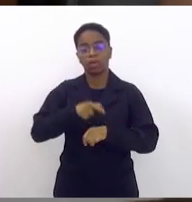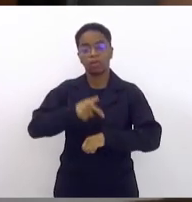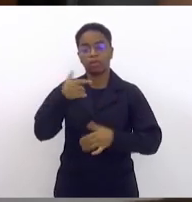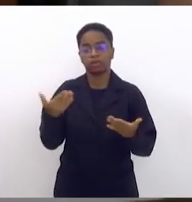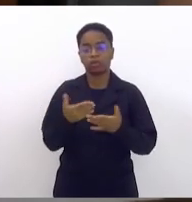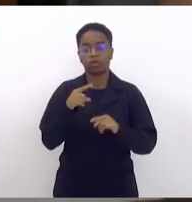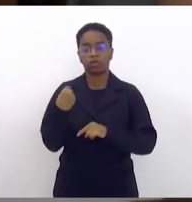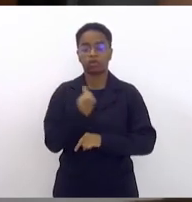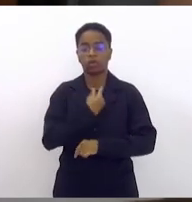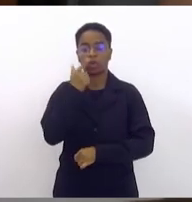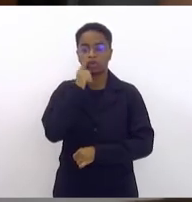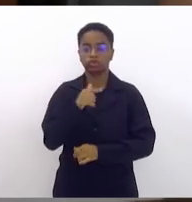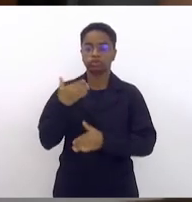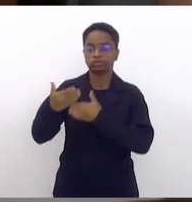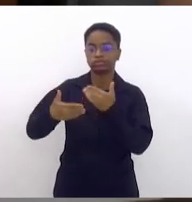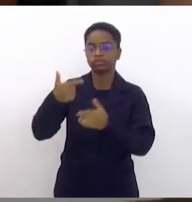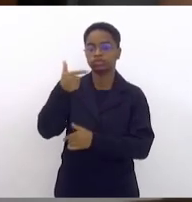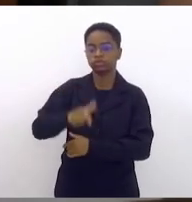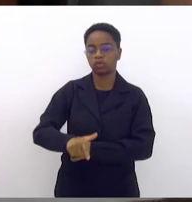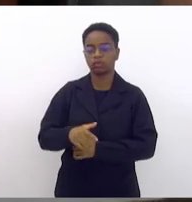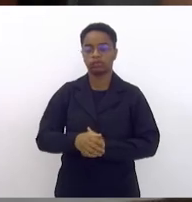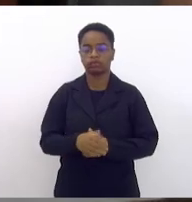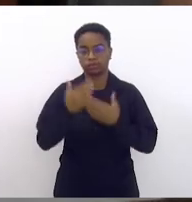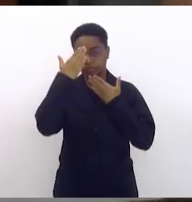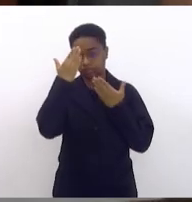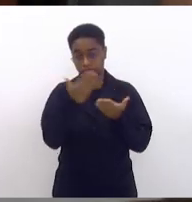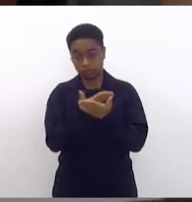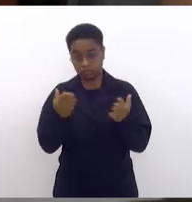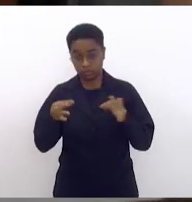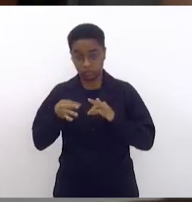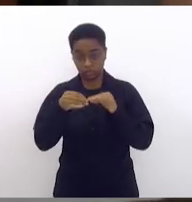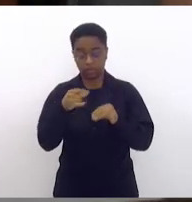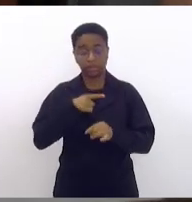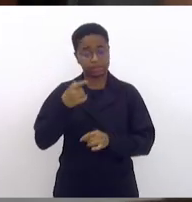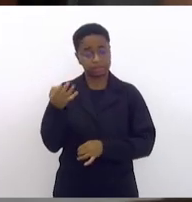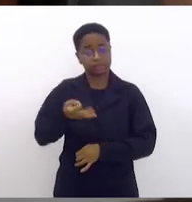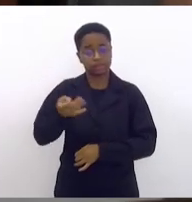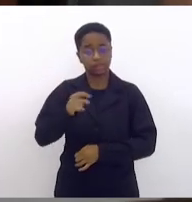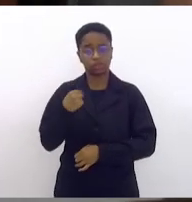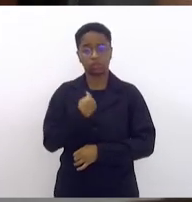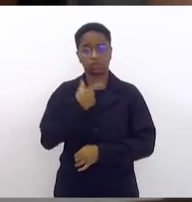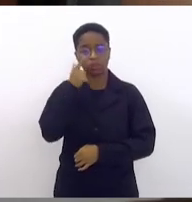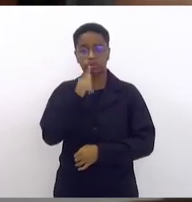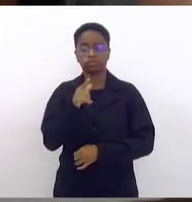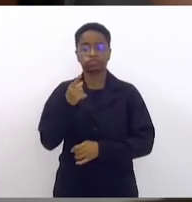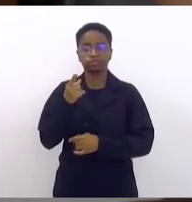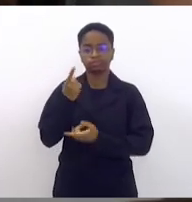objetivo Agradeço a todos tenho certeza a gente terá muito sucesso nessa frente